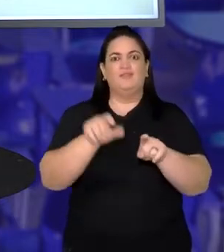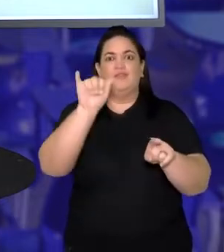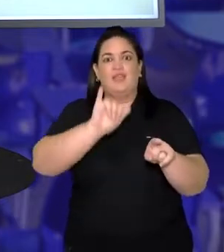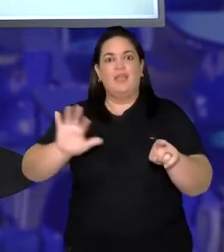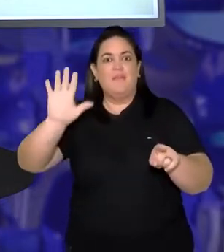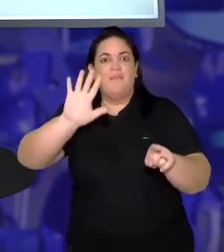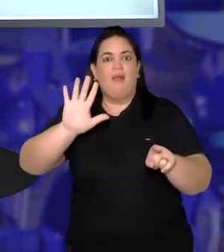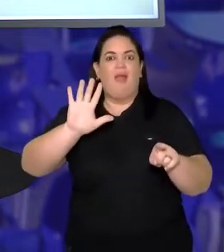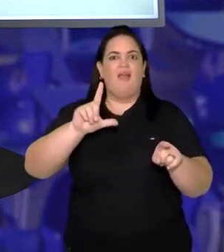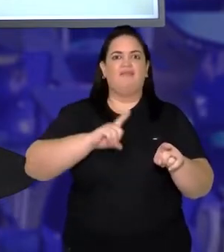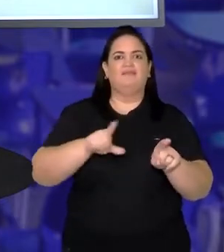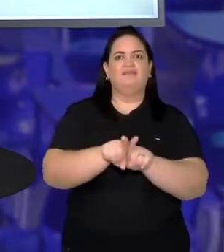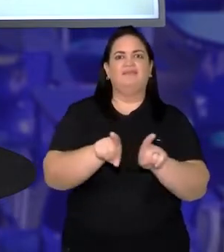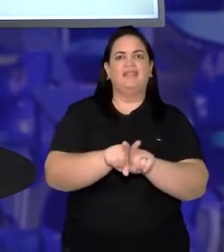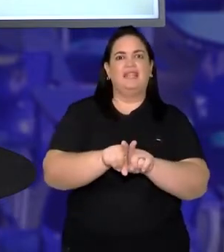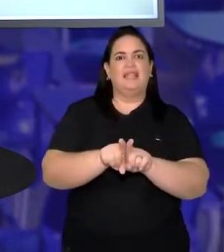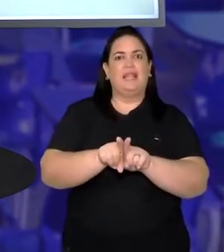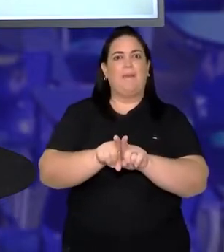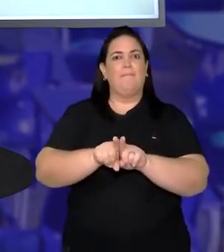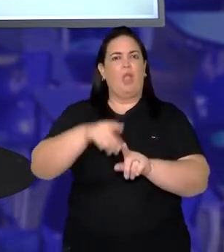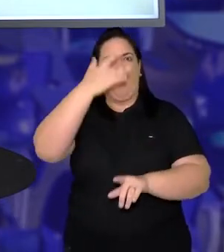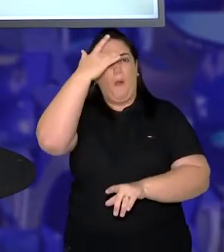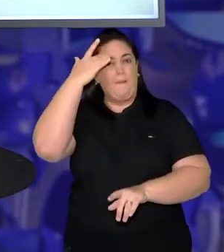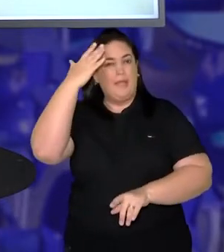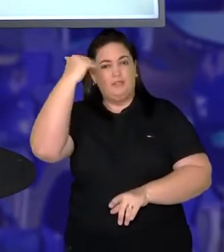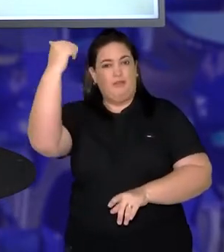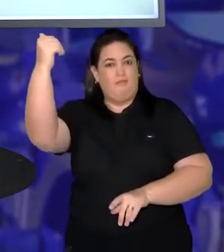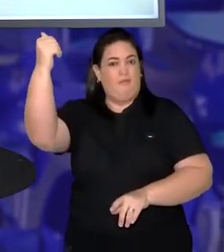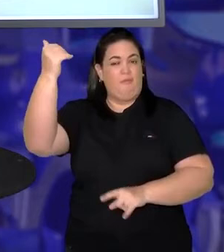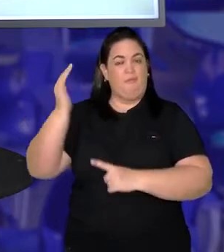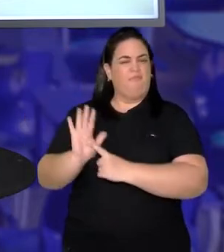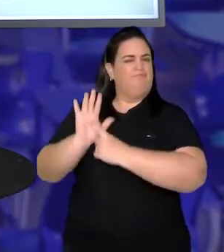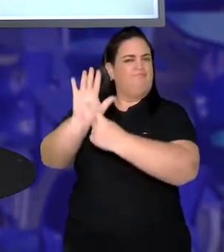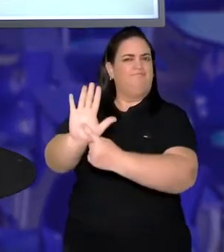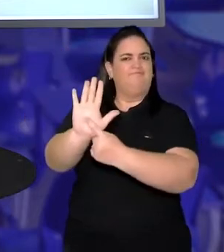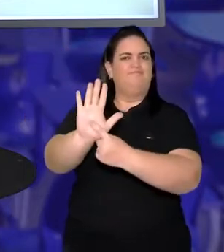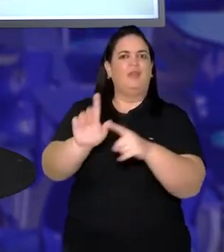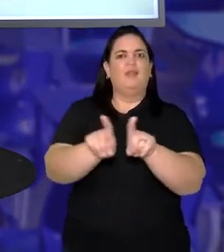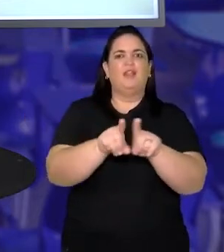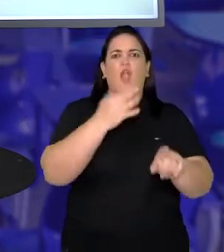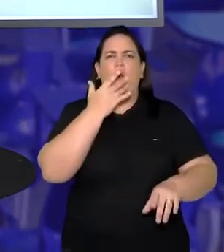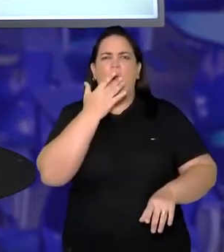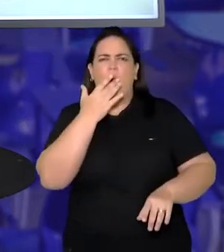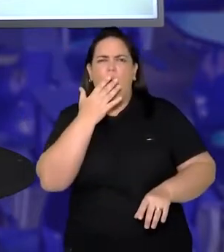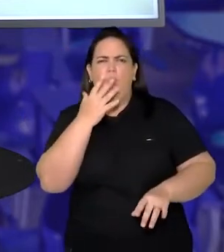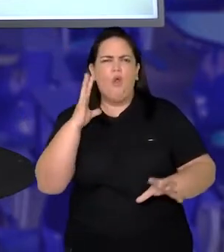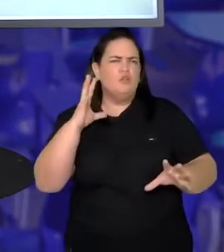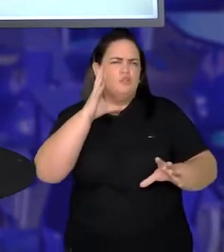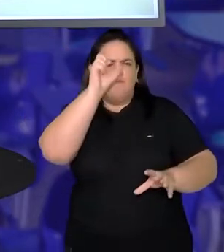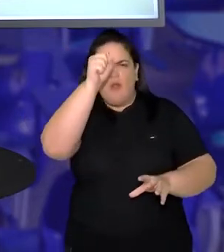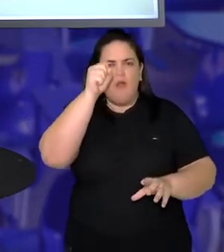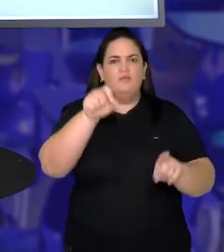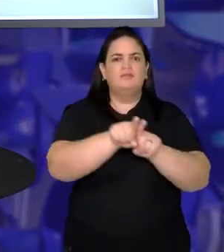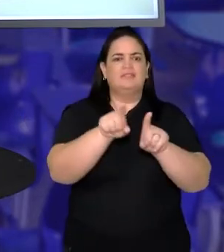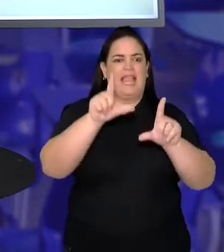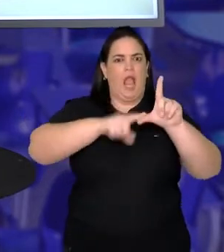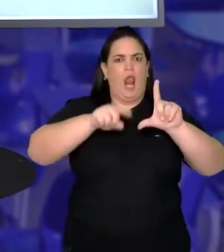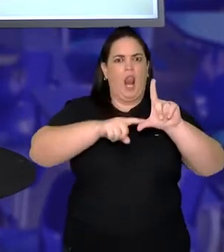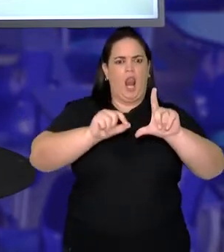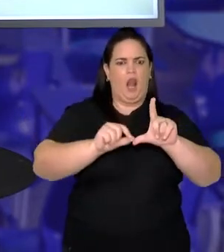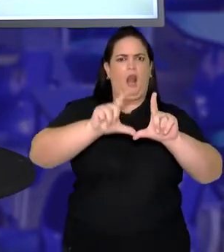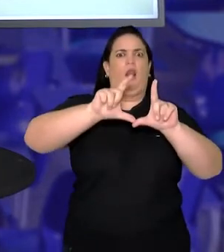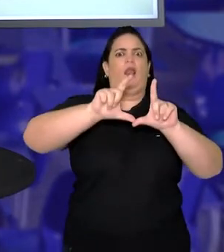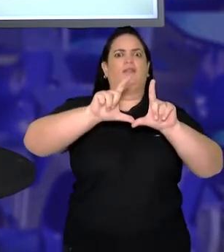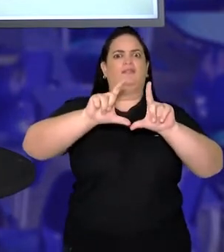imagem, eu tenho uma personalidade divulgando um produto, eu tenho cores chamativas, letras grandes,